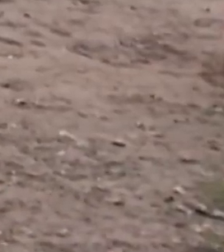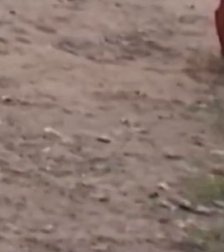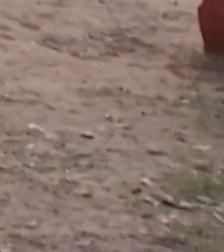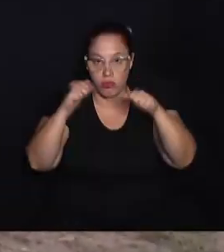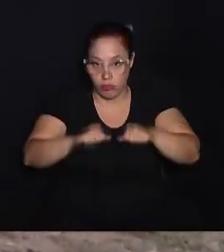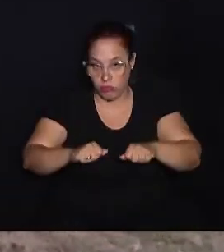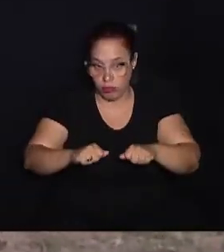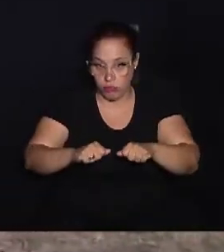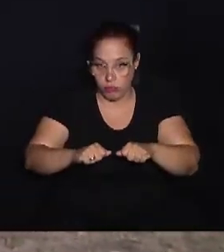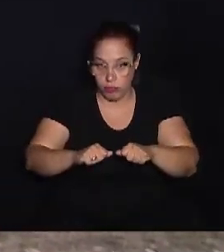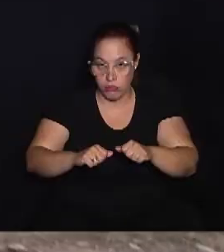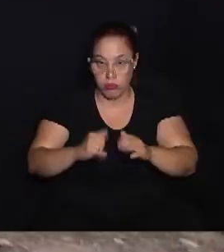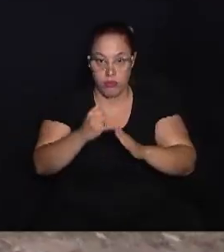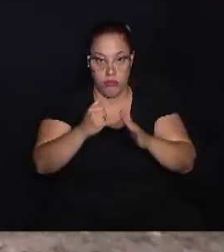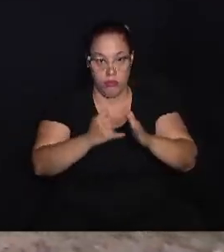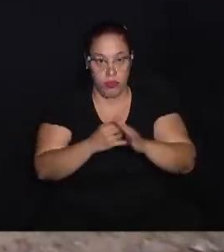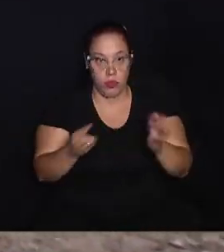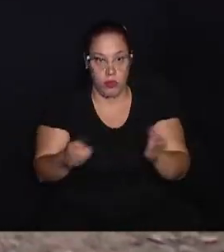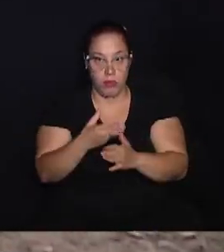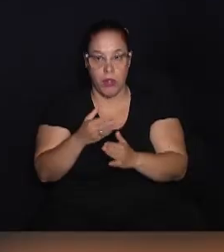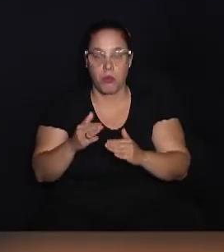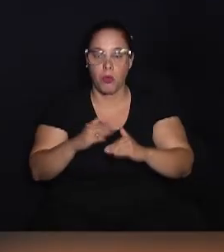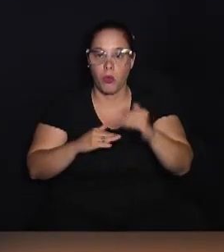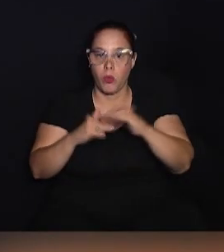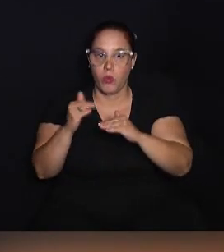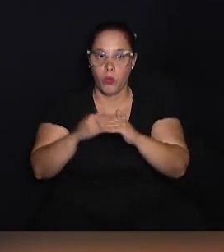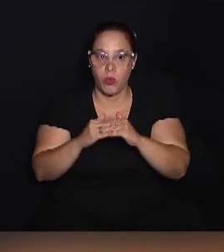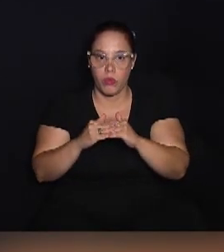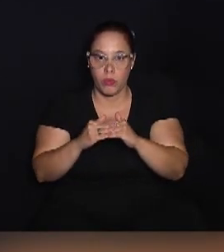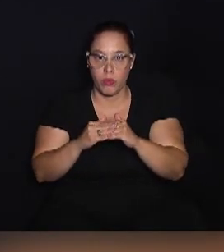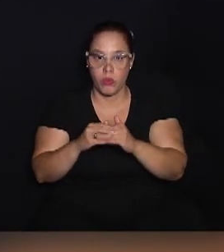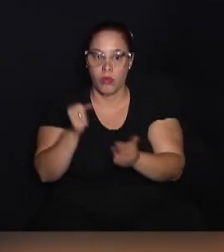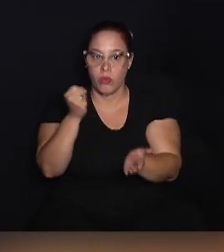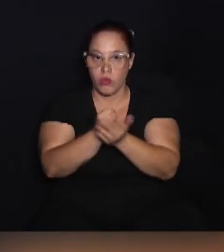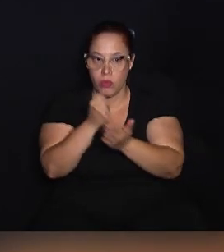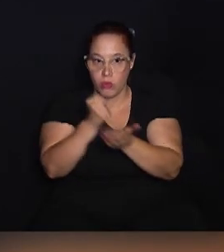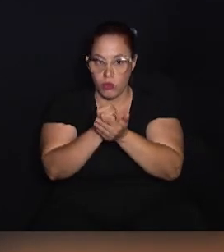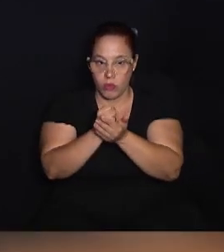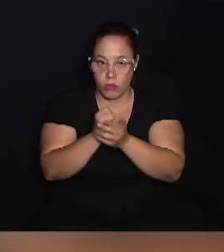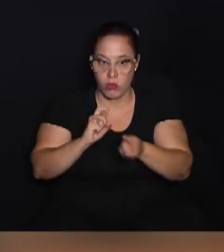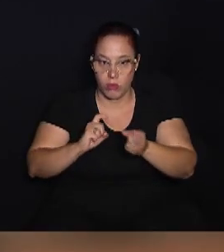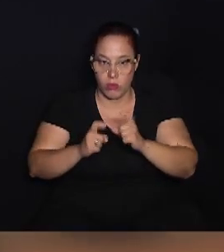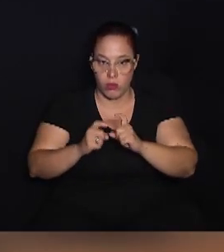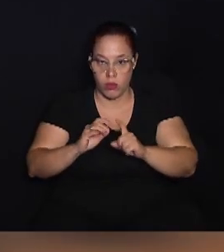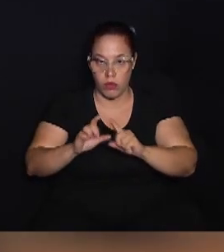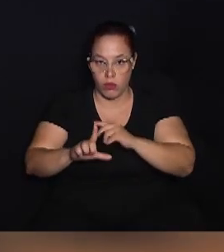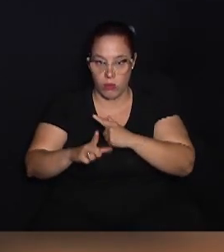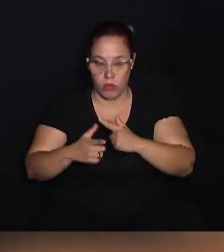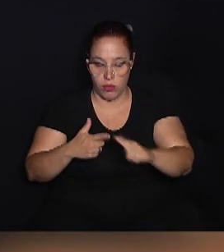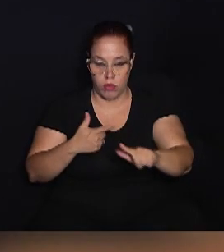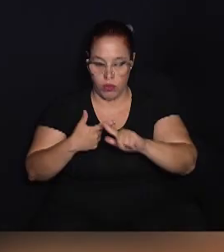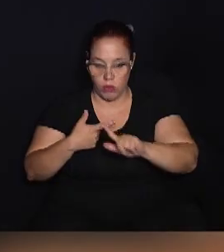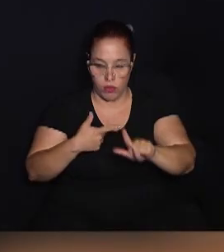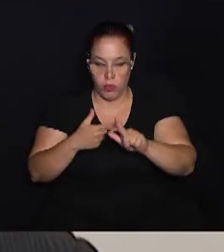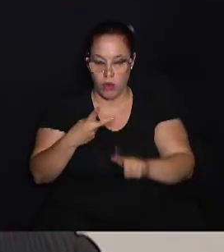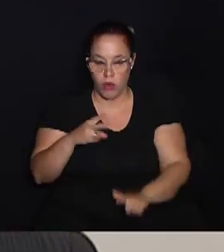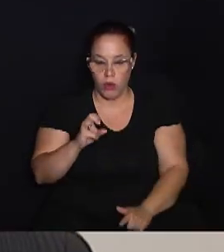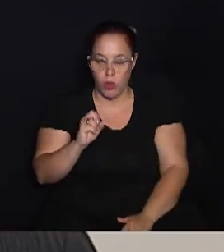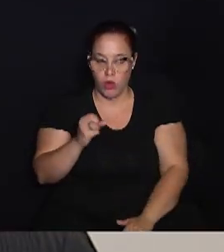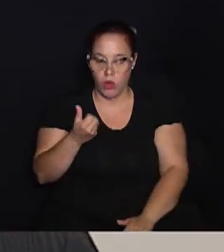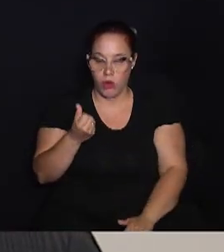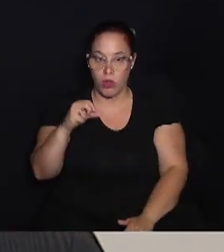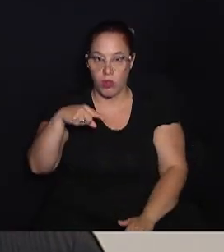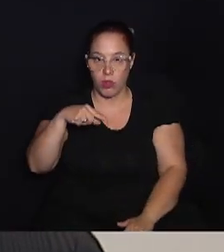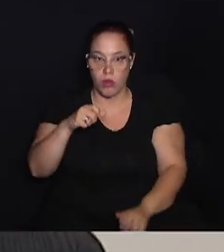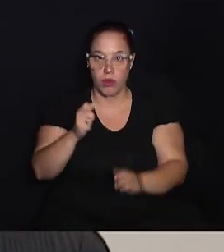o projeto que deu origem à possibilidade da instalação do novo equipamento foi protocolado no legislativo